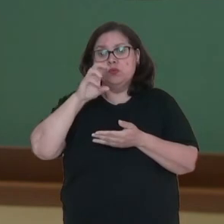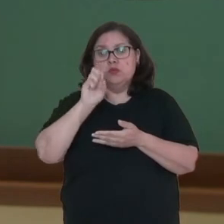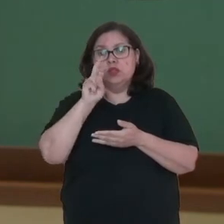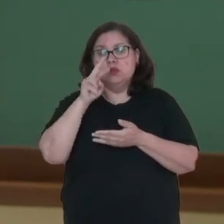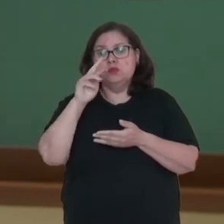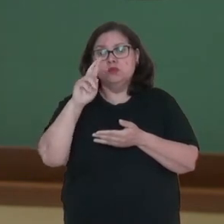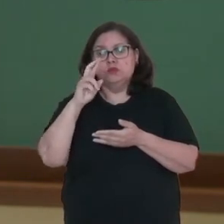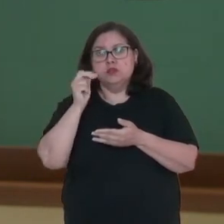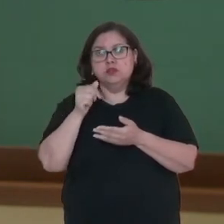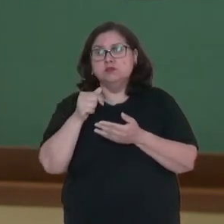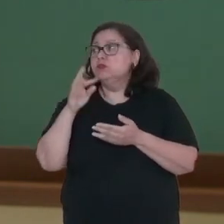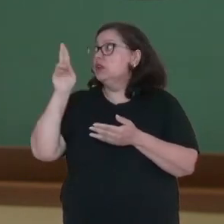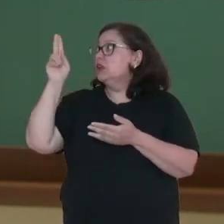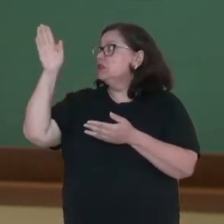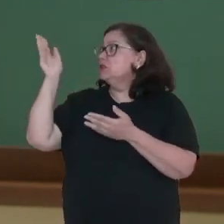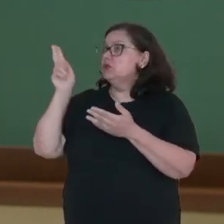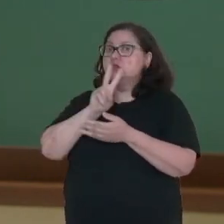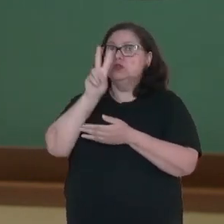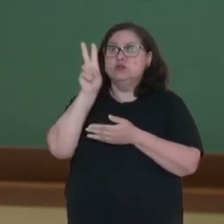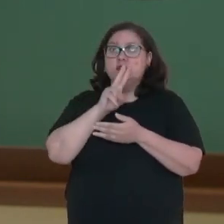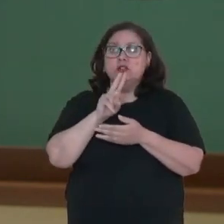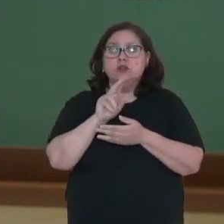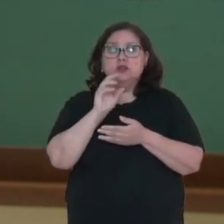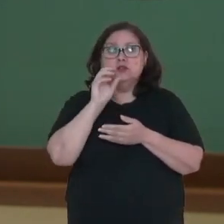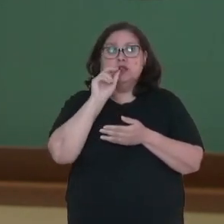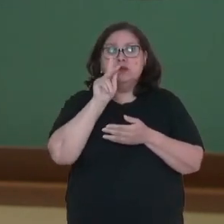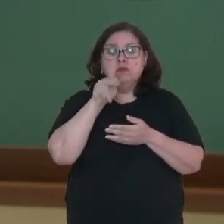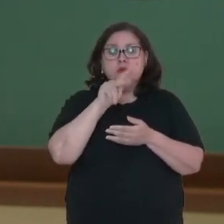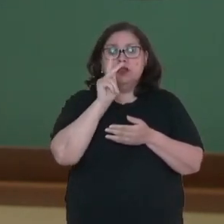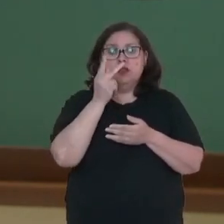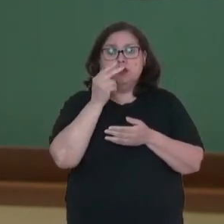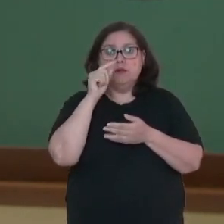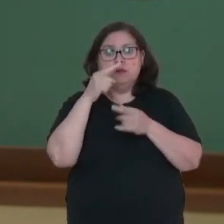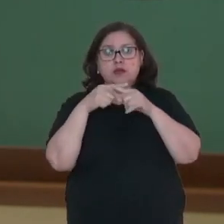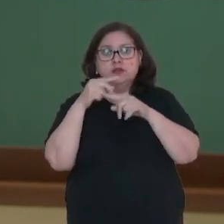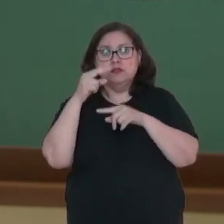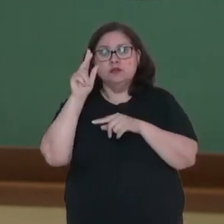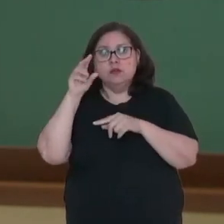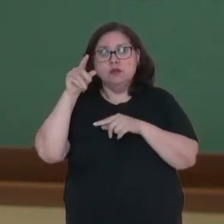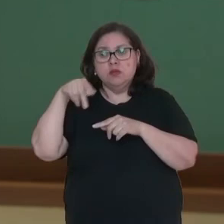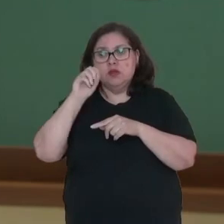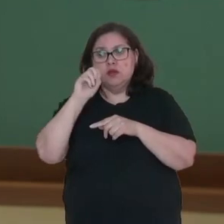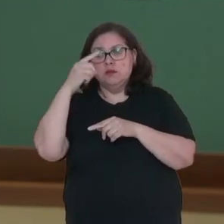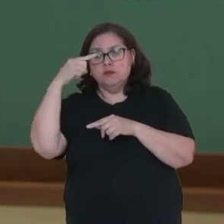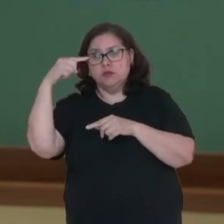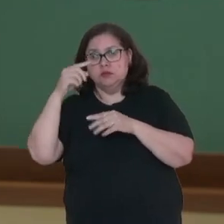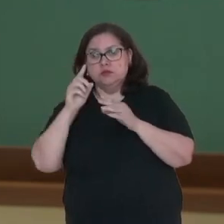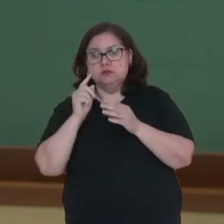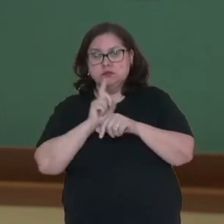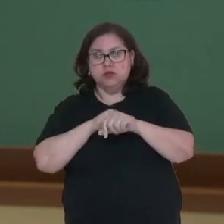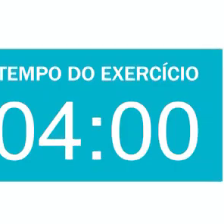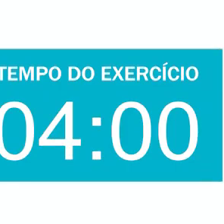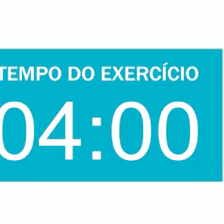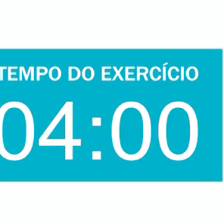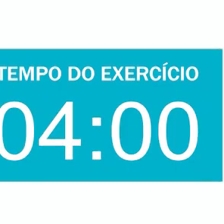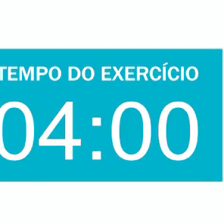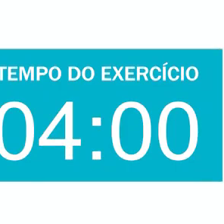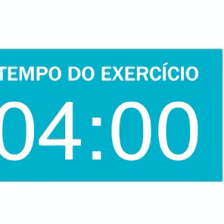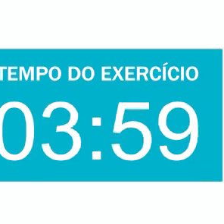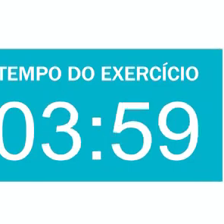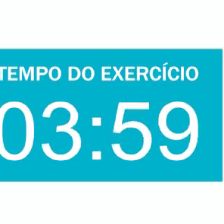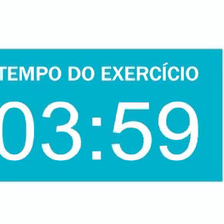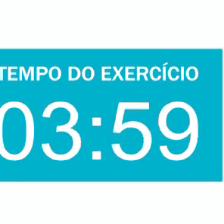das concentrações de íons H+ e OH-. Tempo para você.